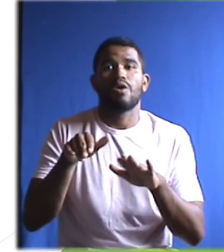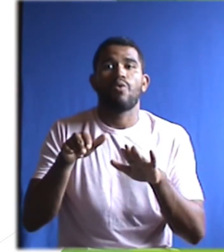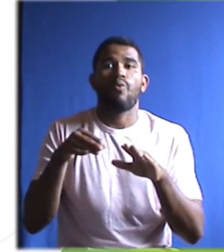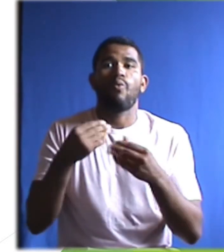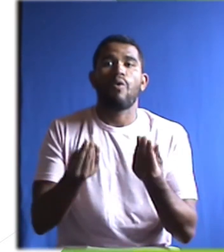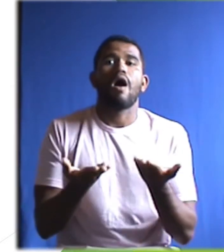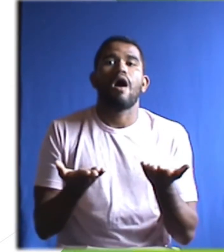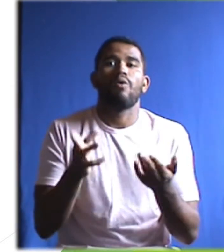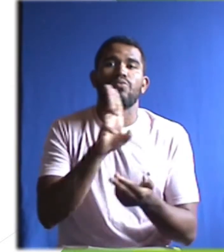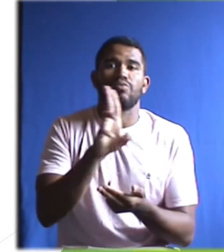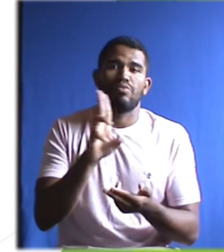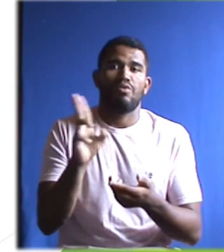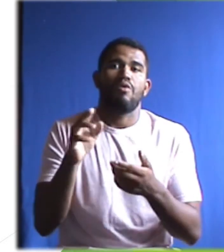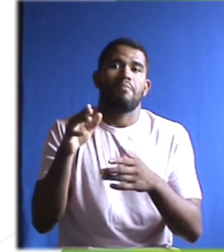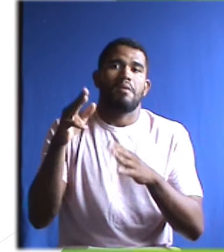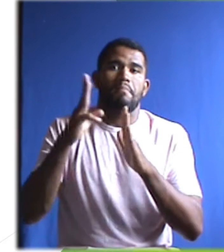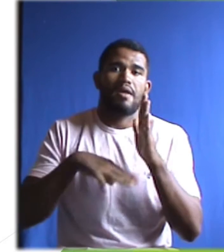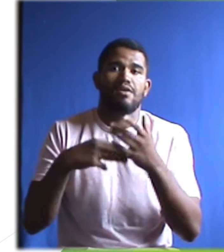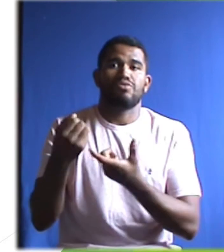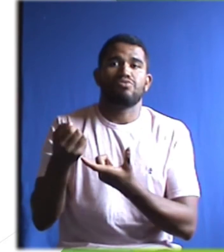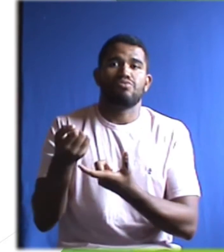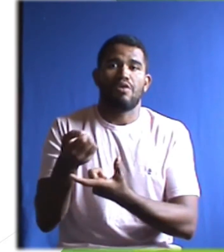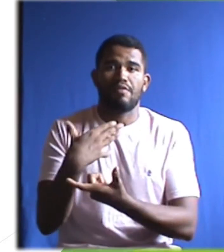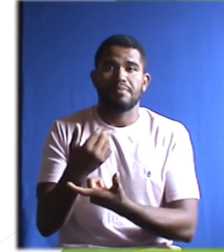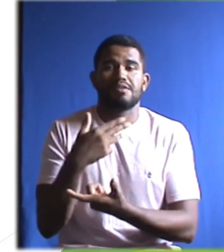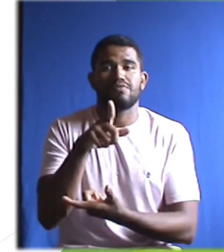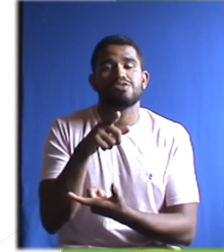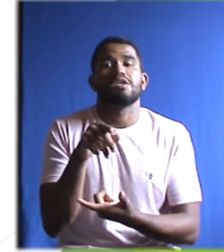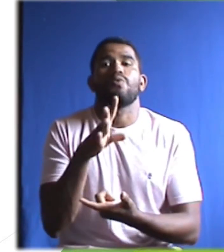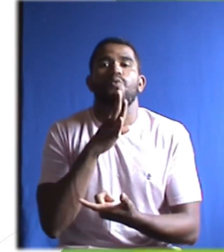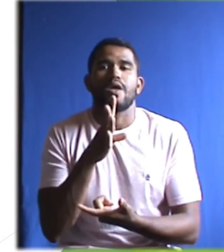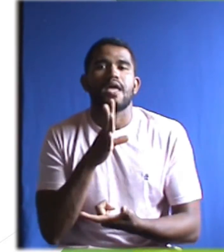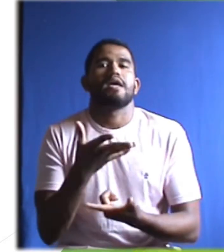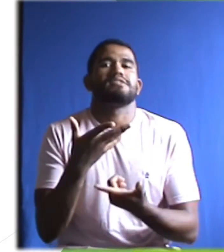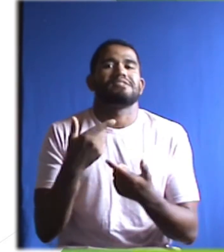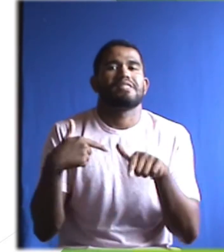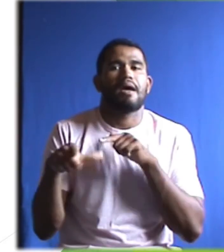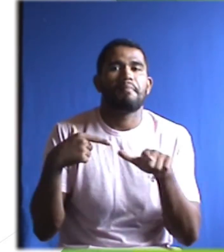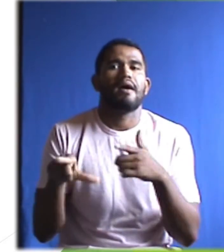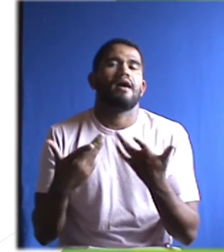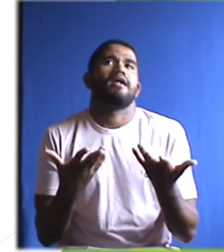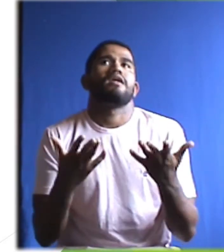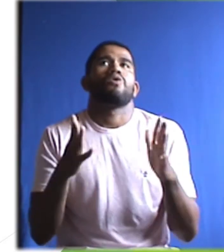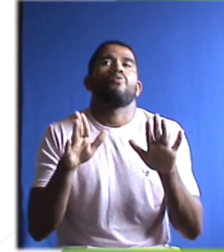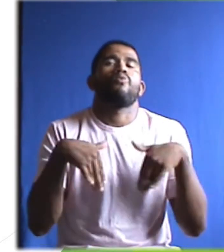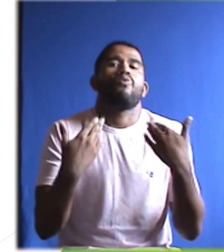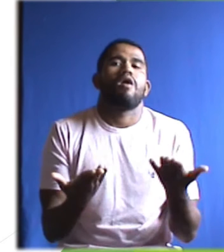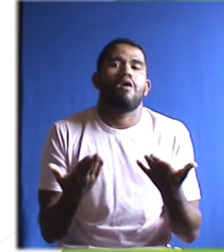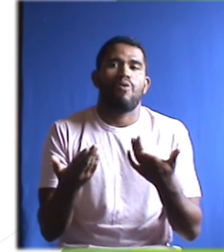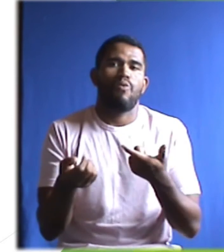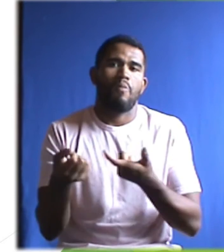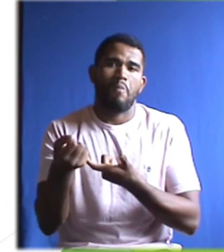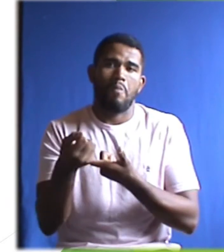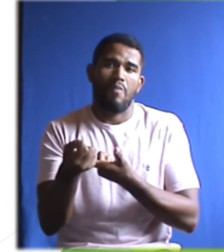você utiliza? A segunda pergunta: quais métodos de alfabetização você domina ou conhece?